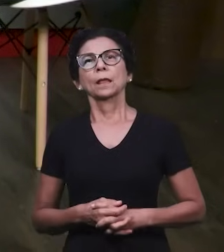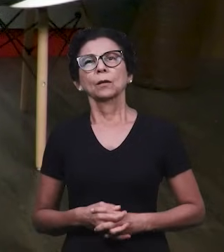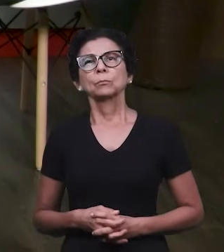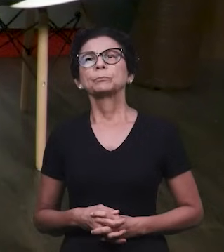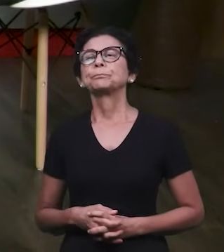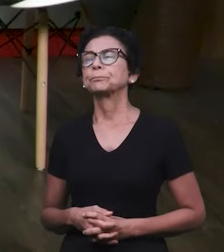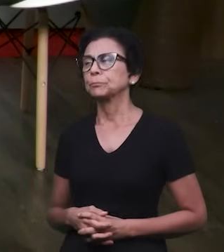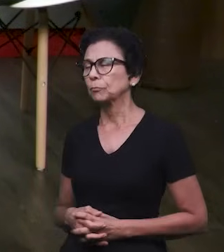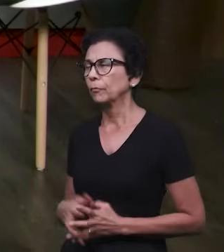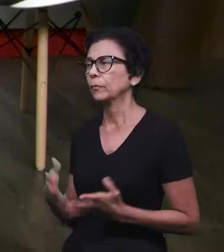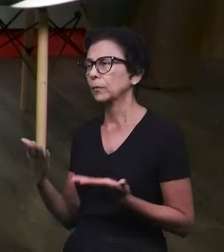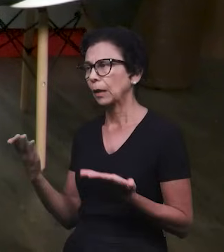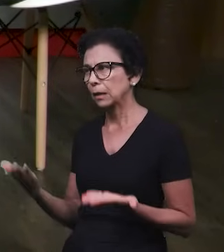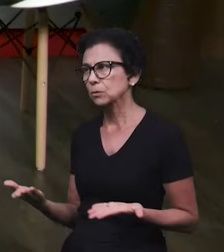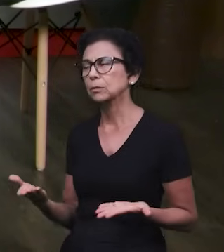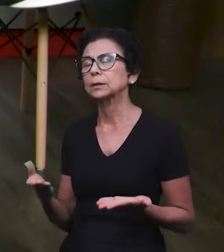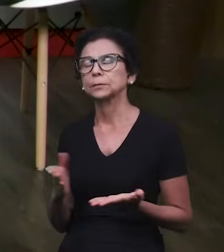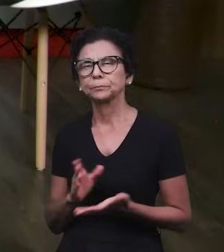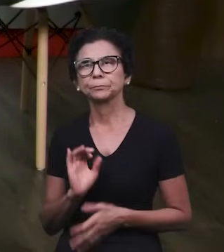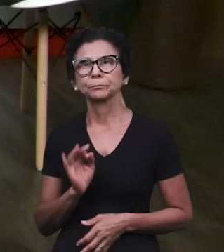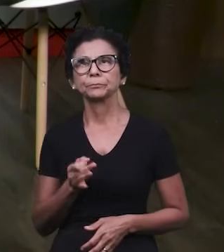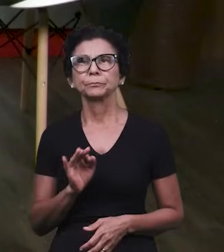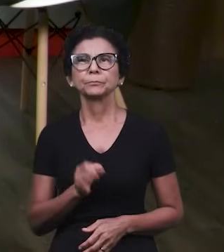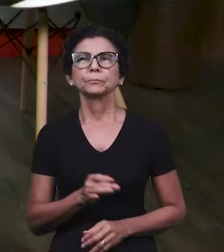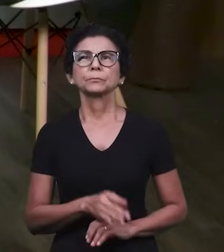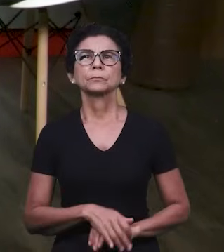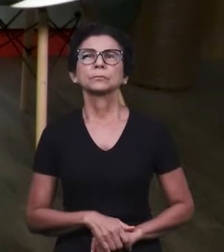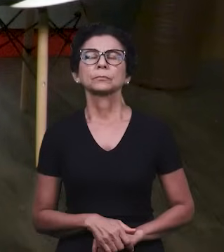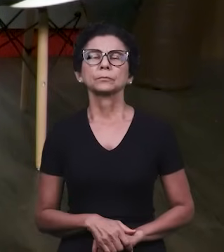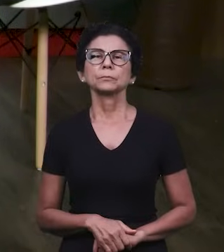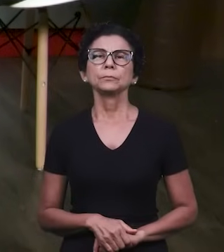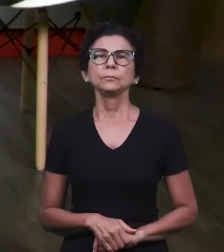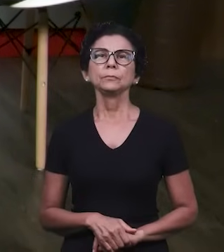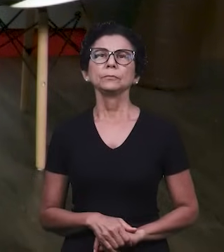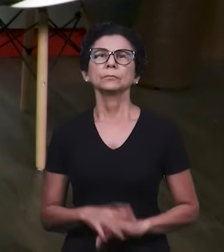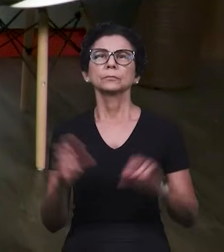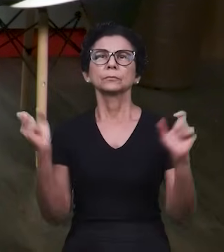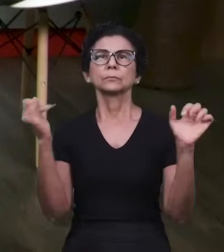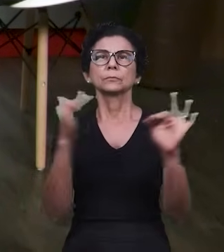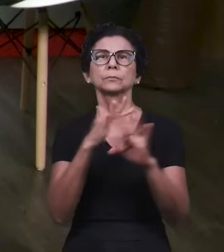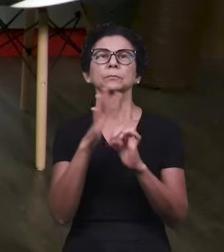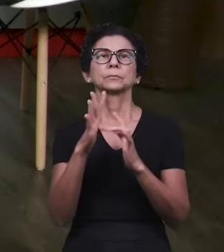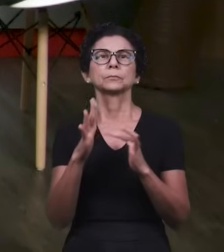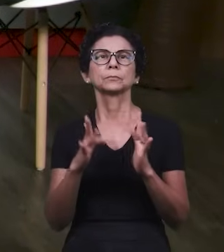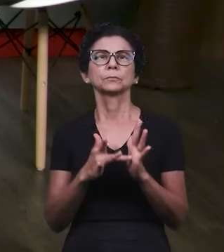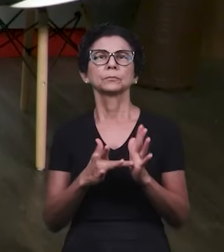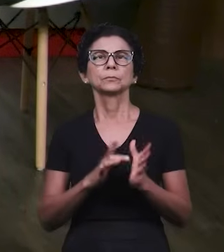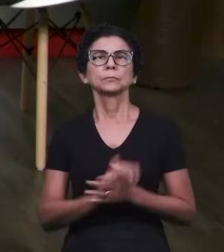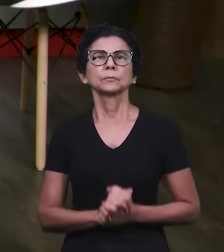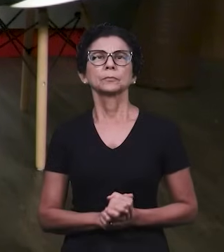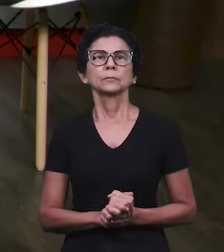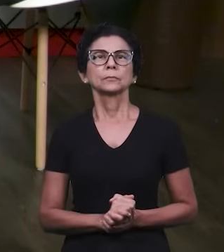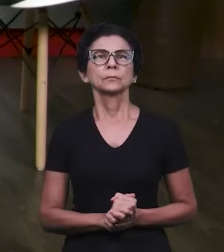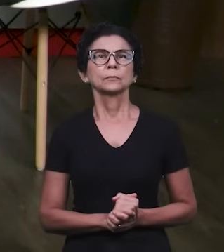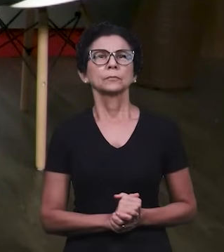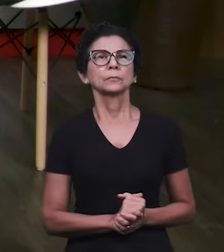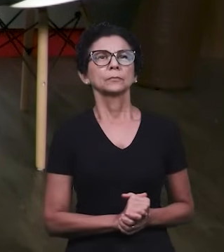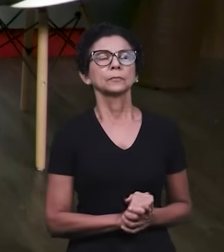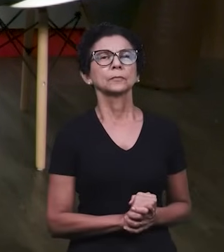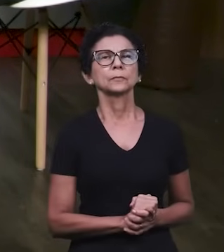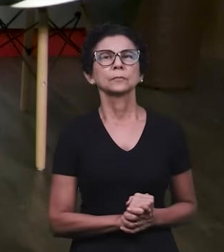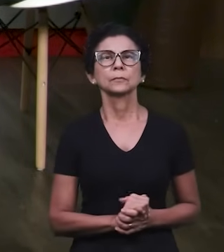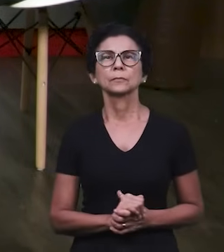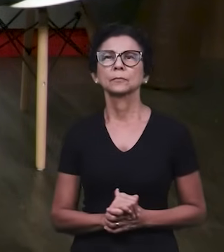Perfeito. Retransmissão deste Perfeito. Evento. Perfeito. Glória ao nome do Senhor. Significa que a palavra